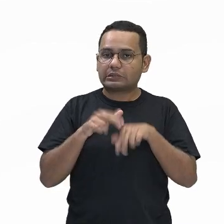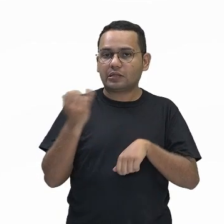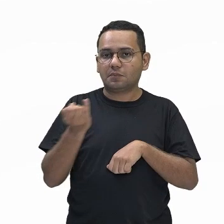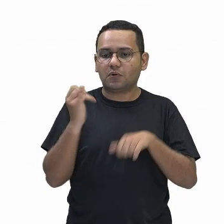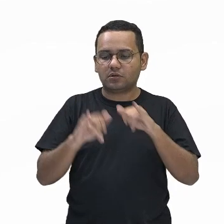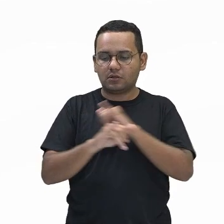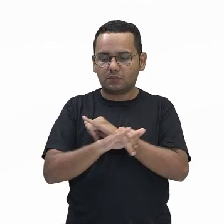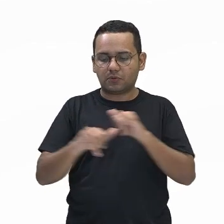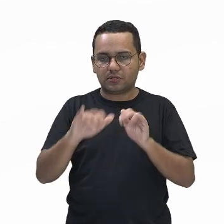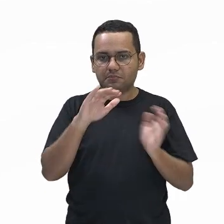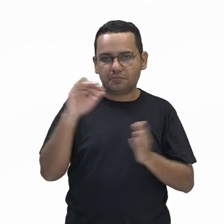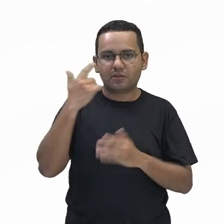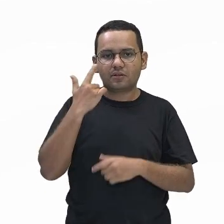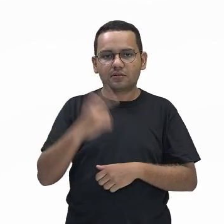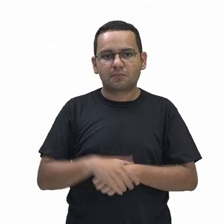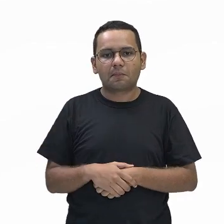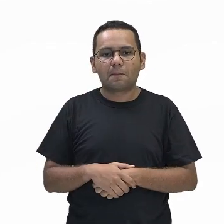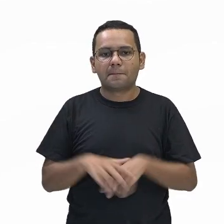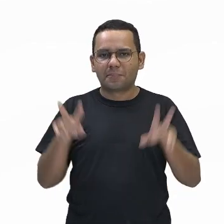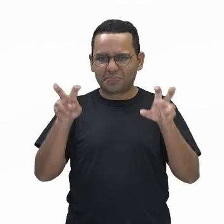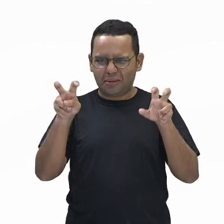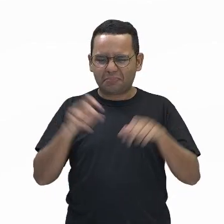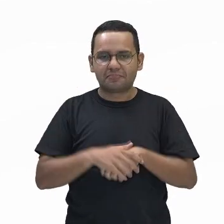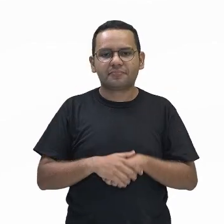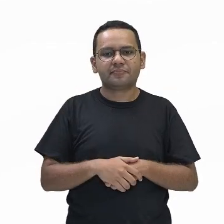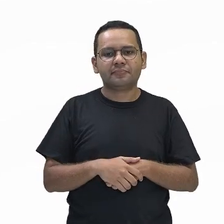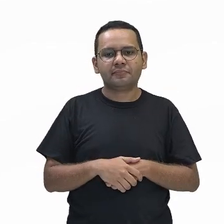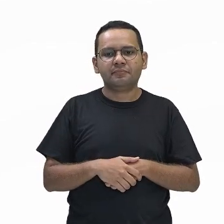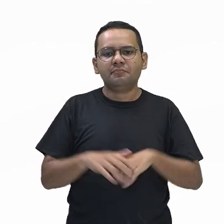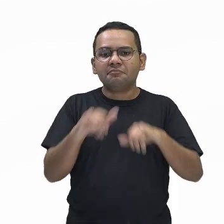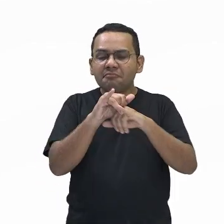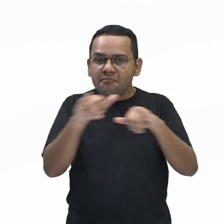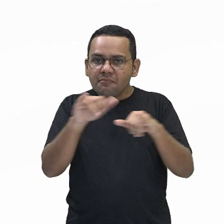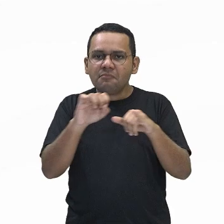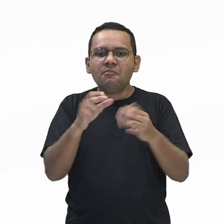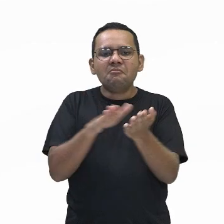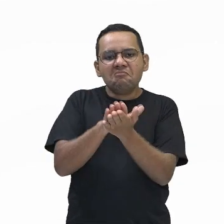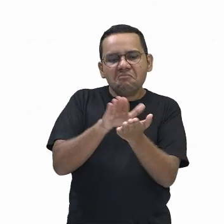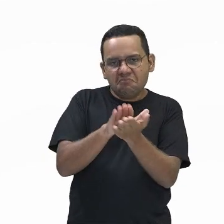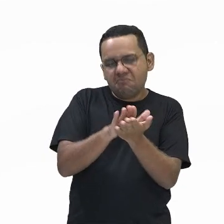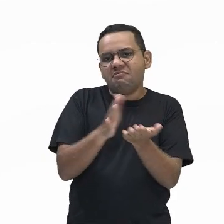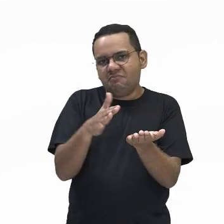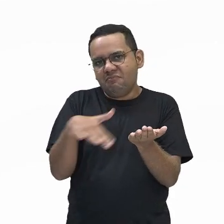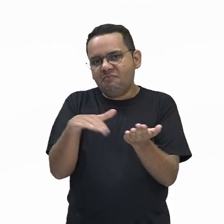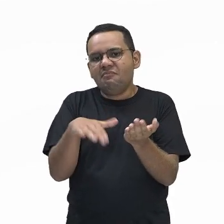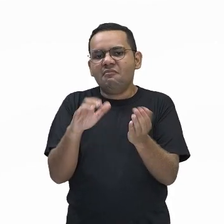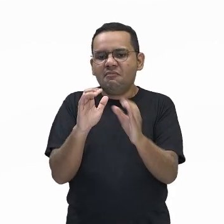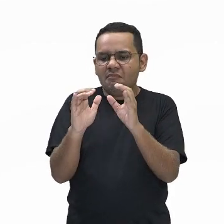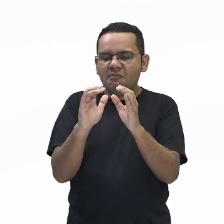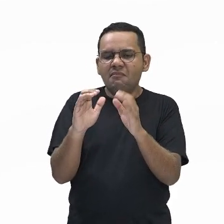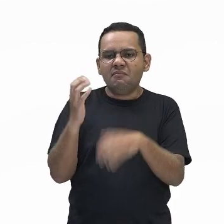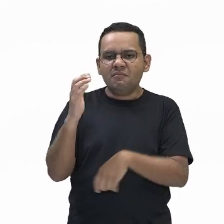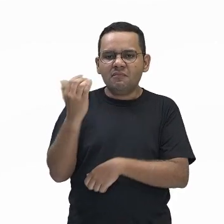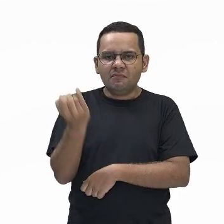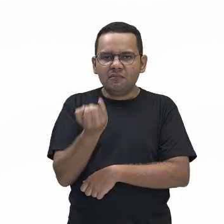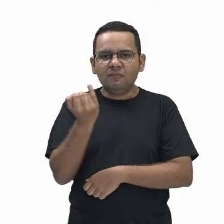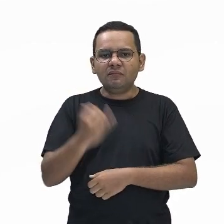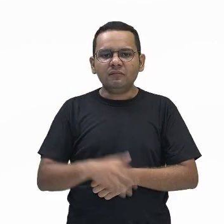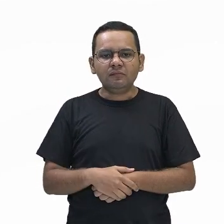comunicação científica. Vejam que a divulgação e a comunicação científica são essenciais